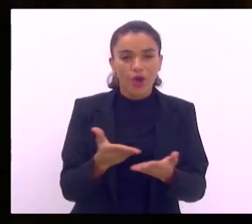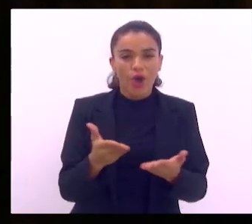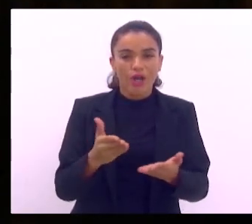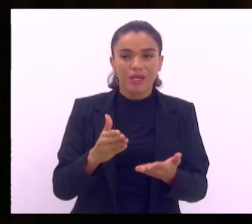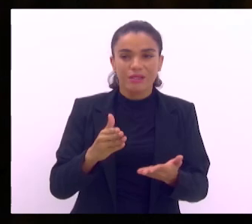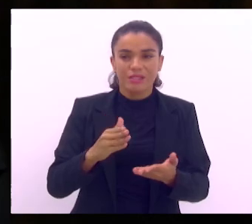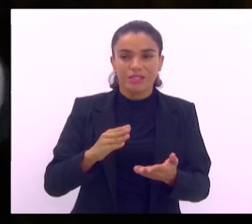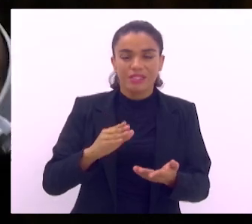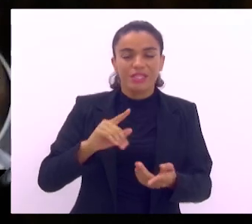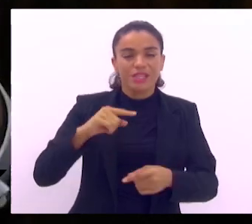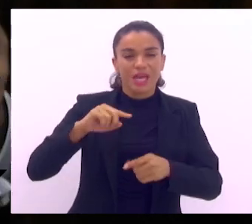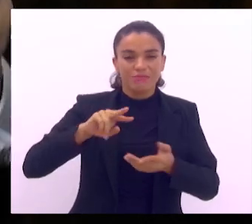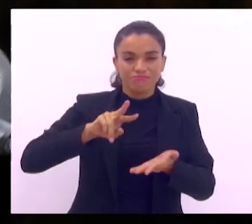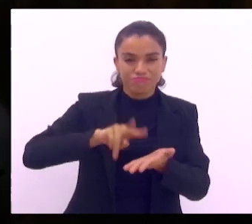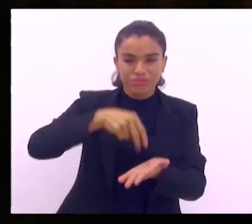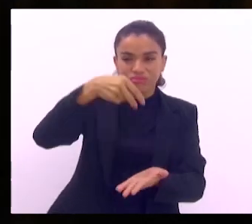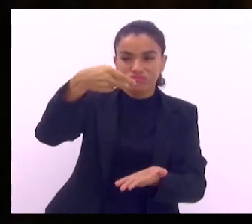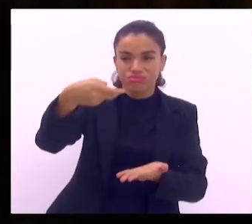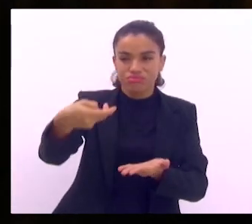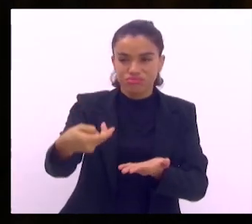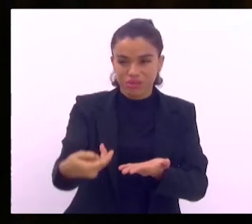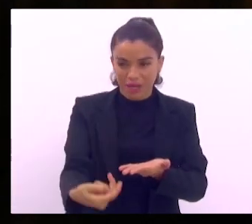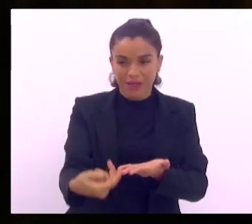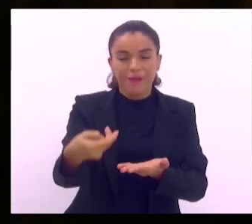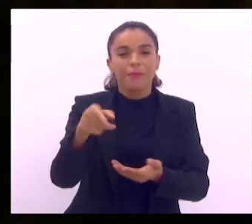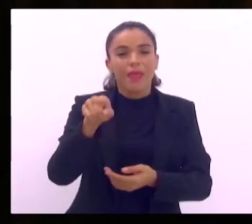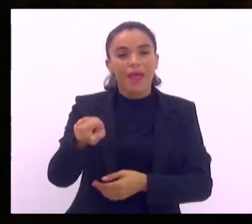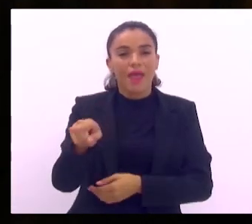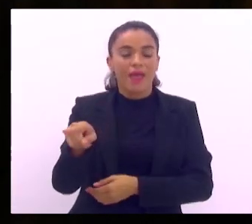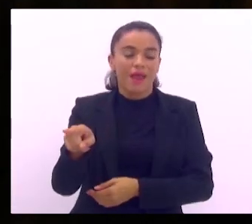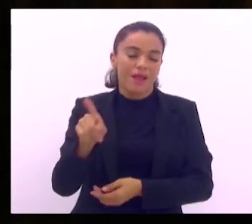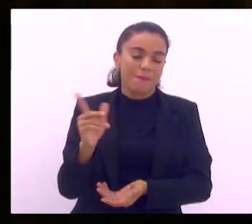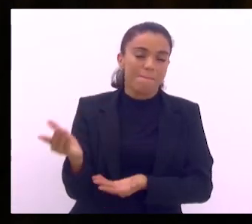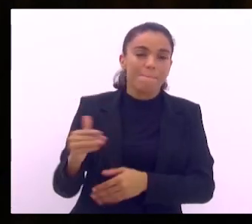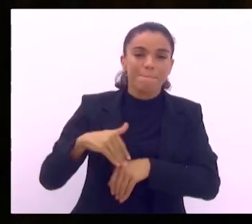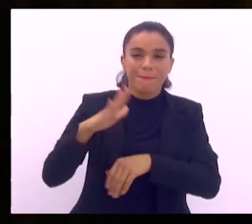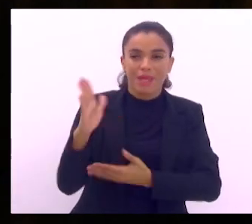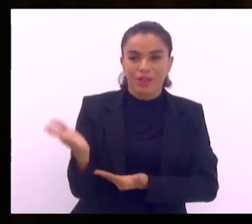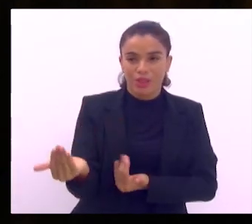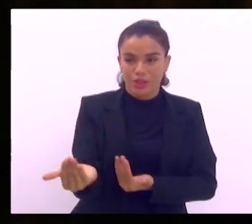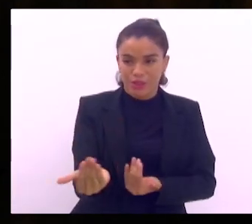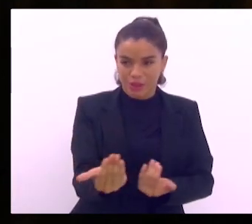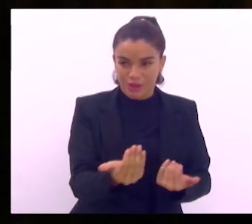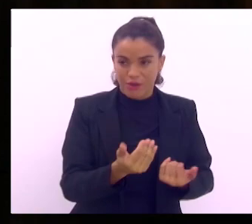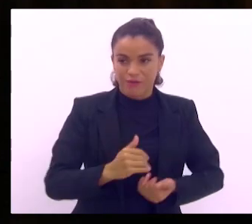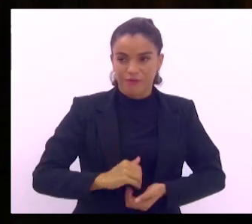ginástica era a medalhista olímpica mais nova da história do olimpismo brasileiro.